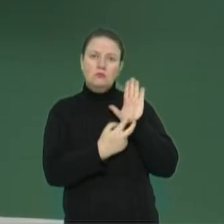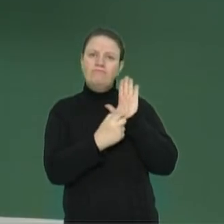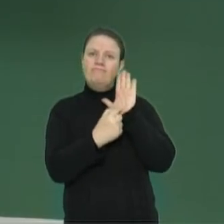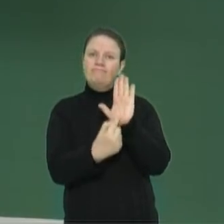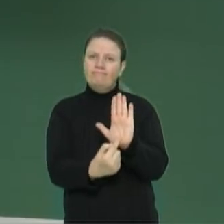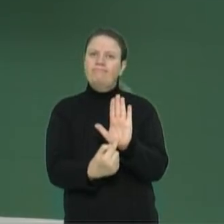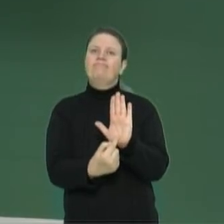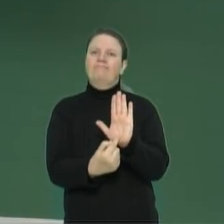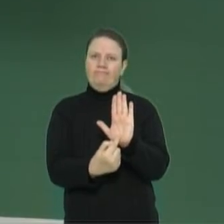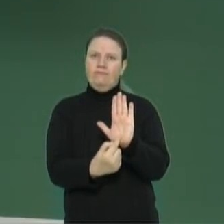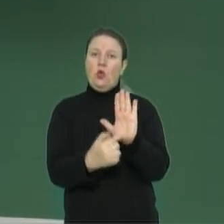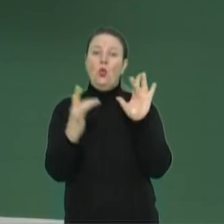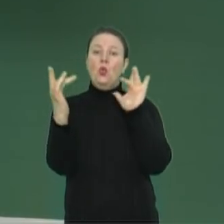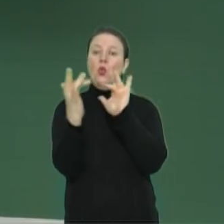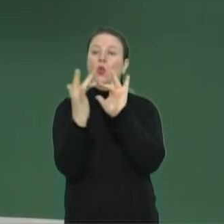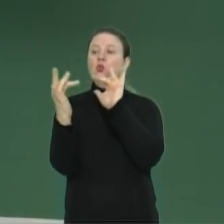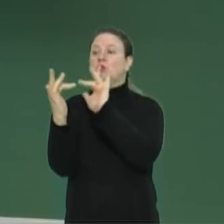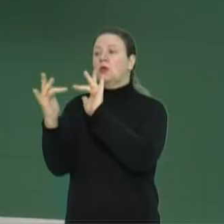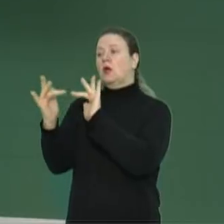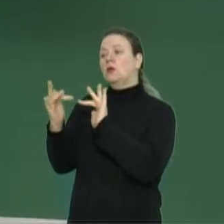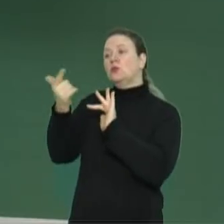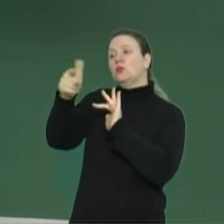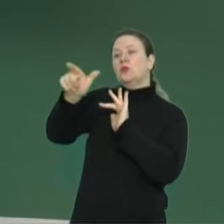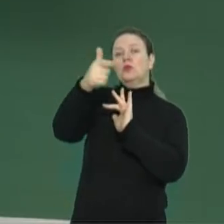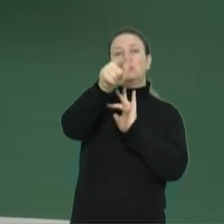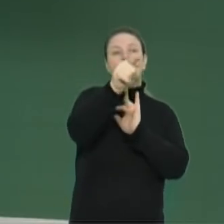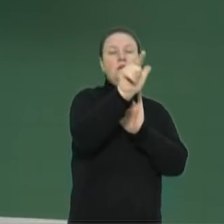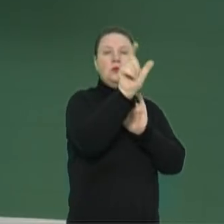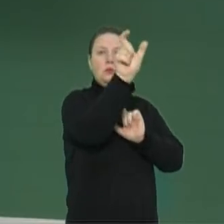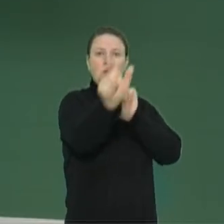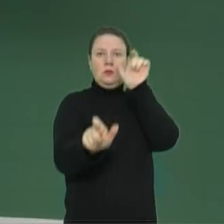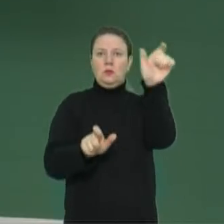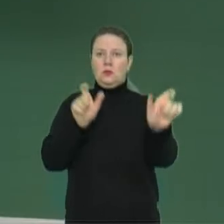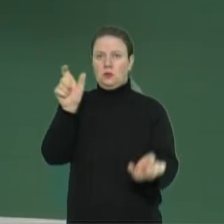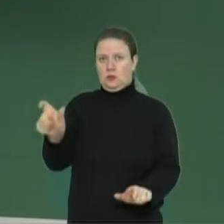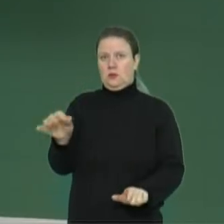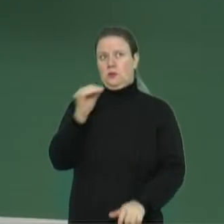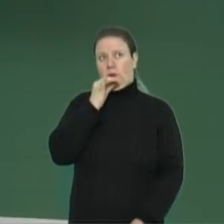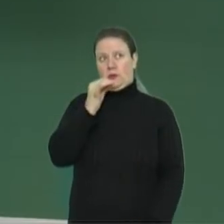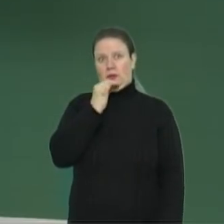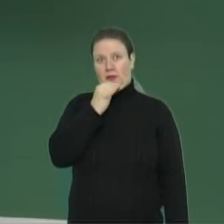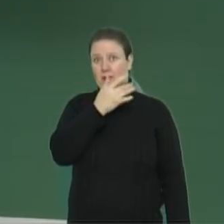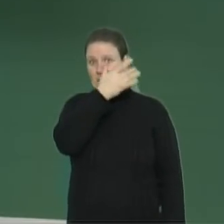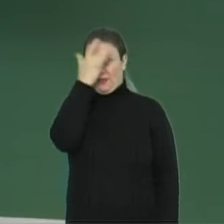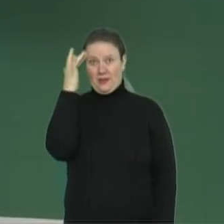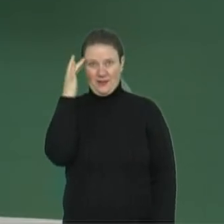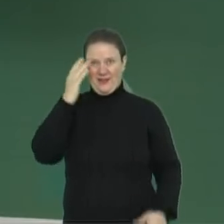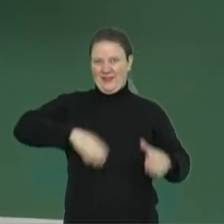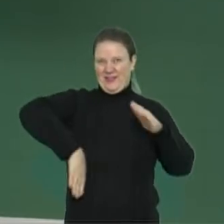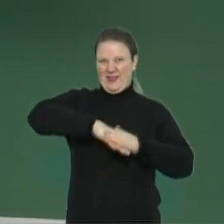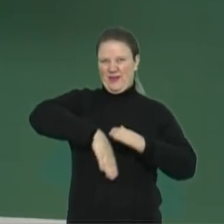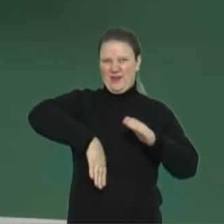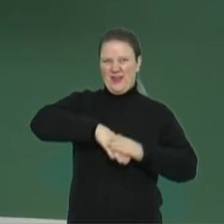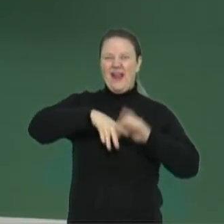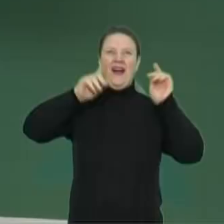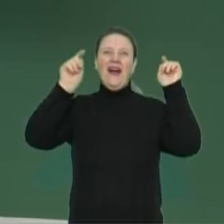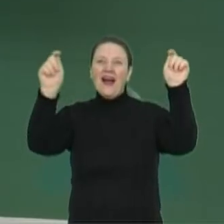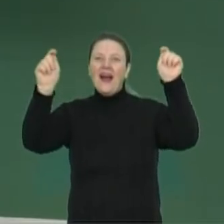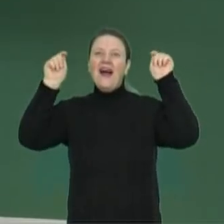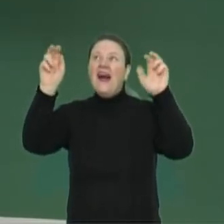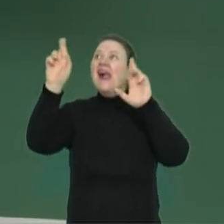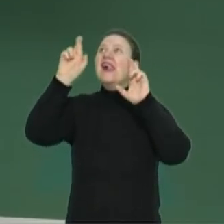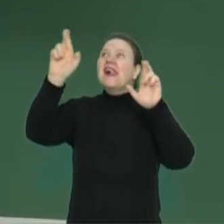outro, tá? Então, quando você pensa, né, em um torcedor que está lá em uma